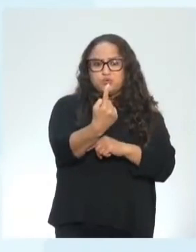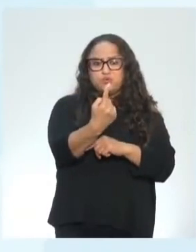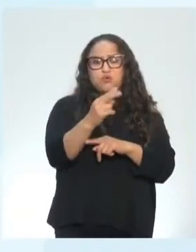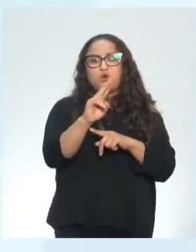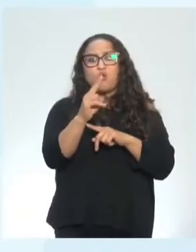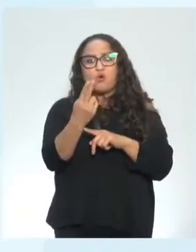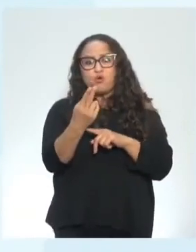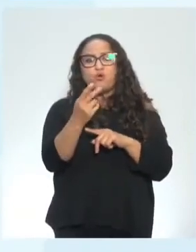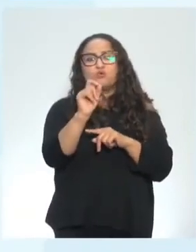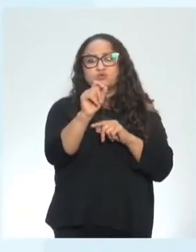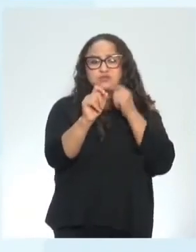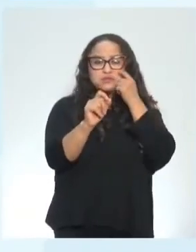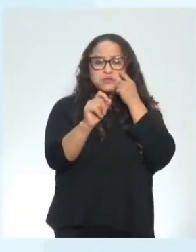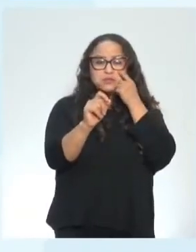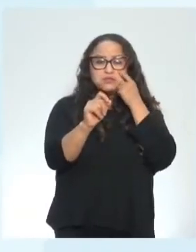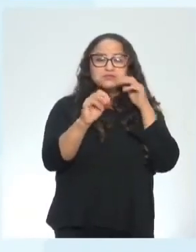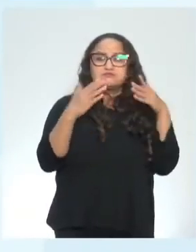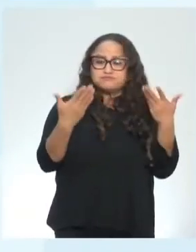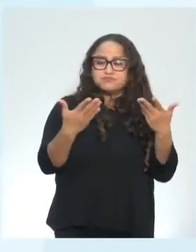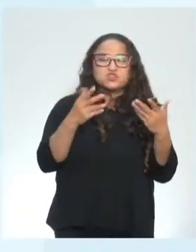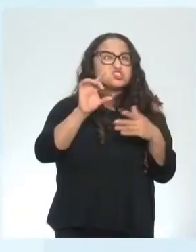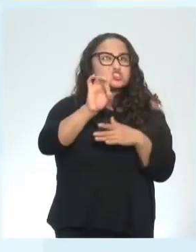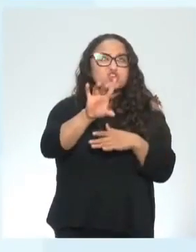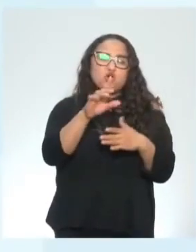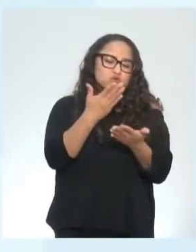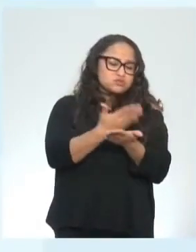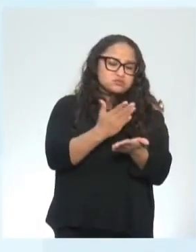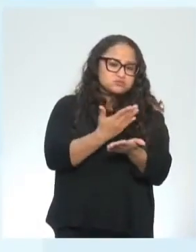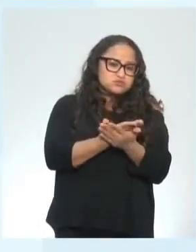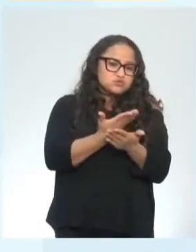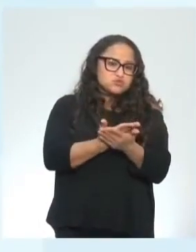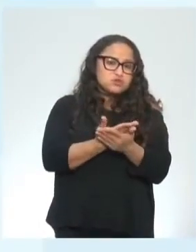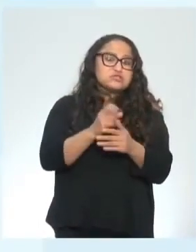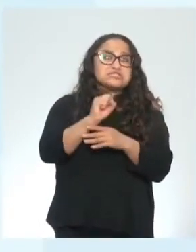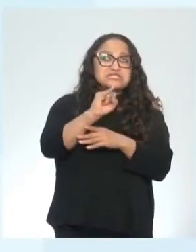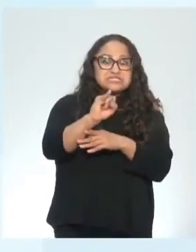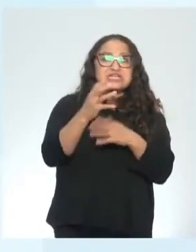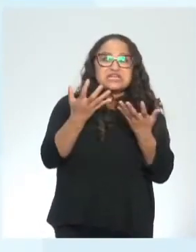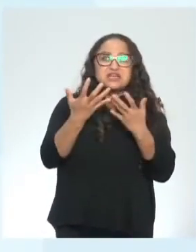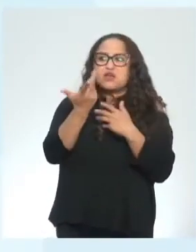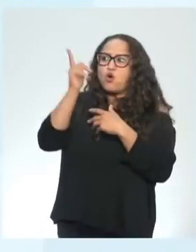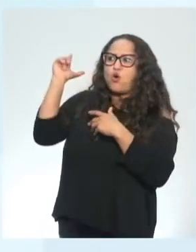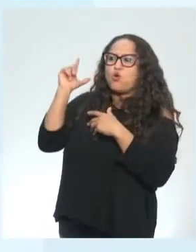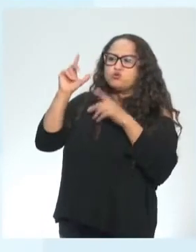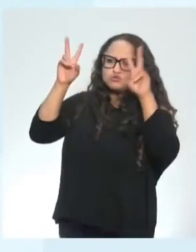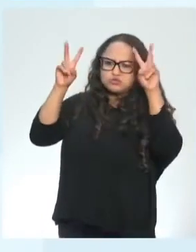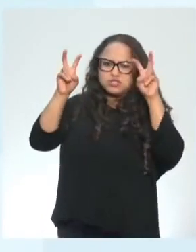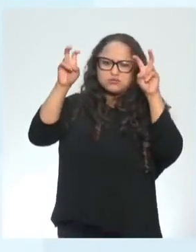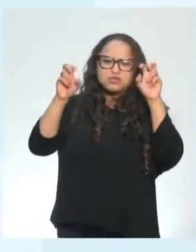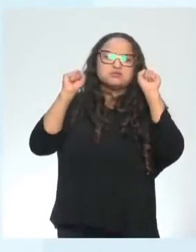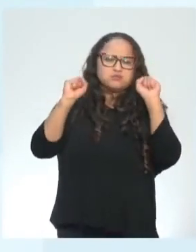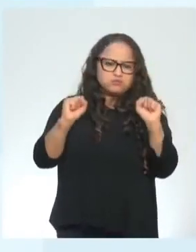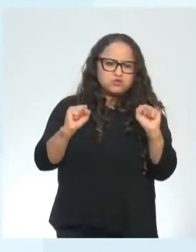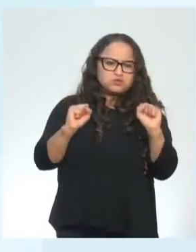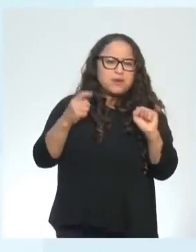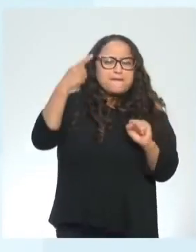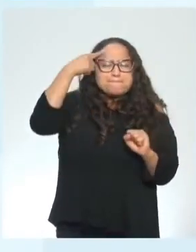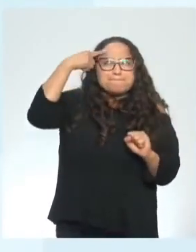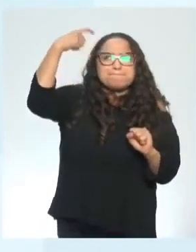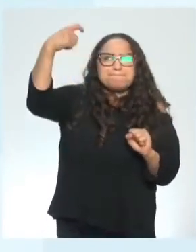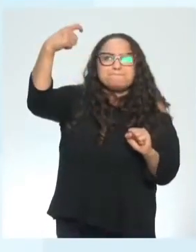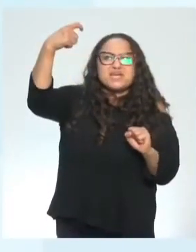escolhe aquele que você quiser também não precisa ser só aquilo que a gente estudou não se você tá afim de falar de outra coisa manda ver cinco havia proud